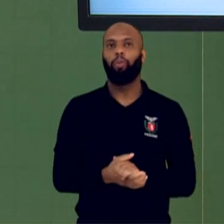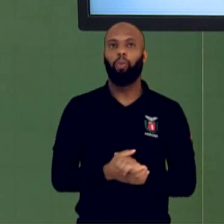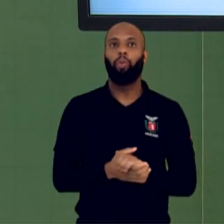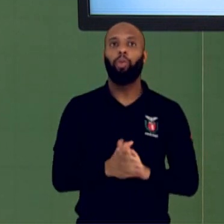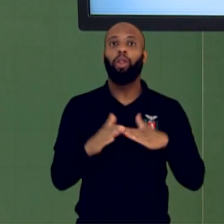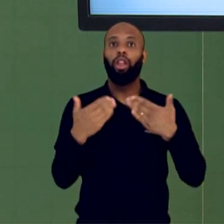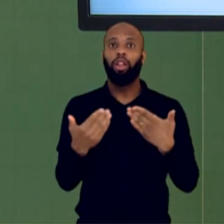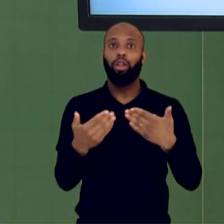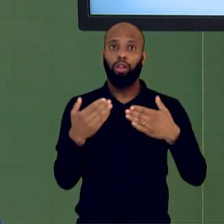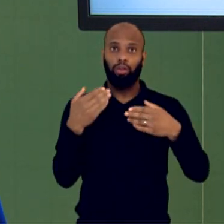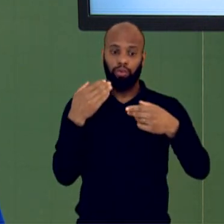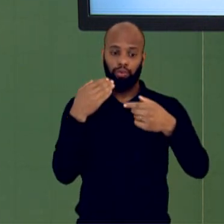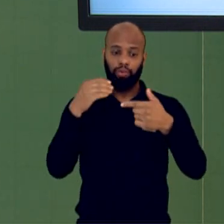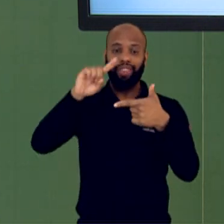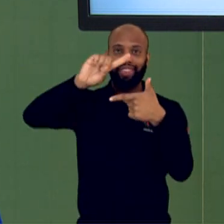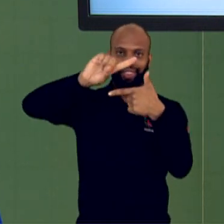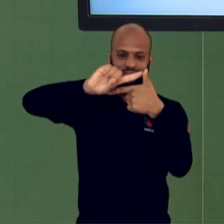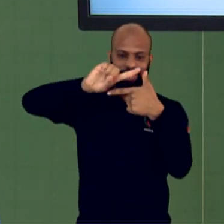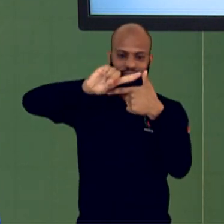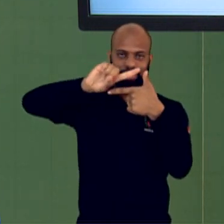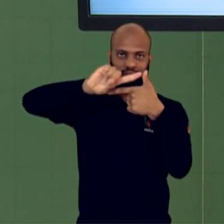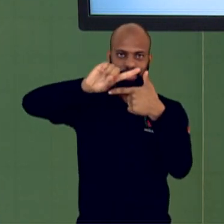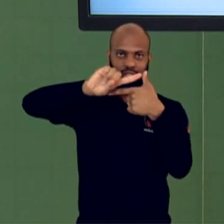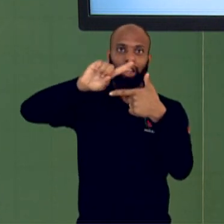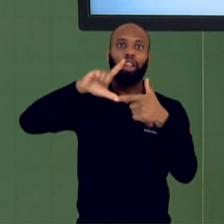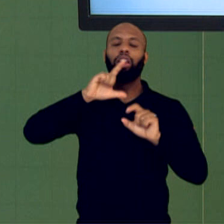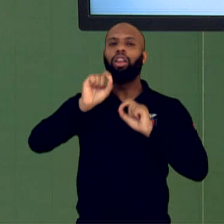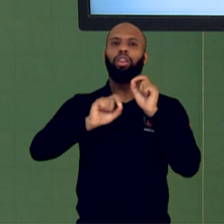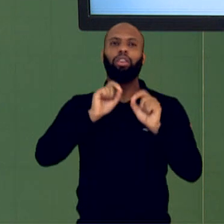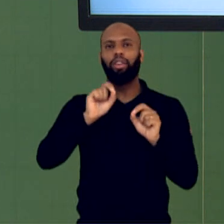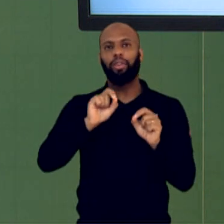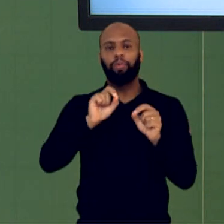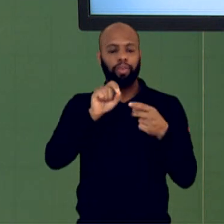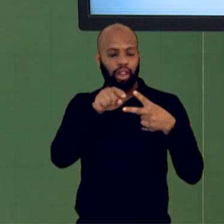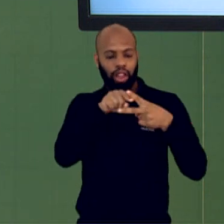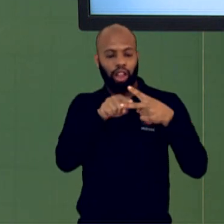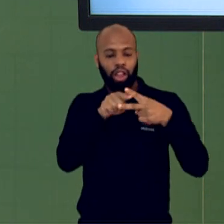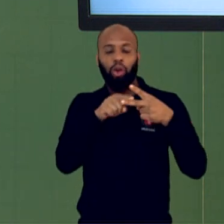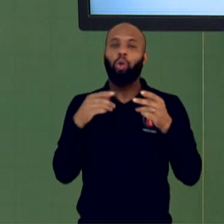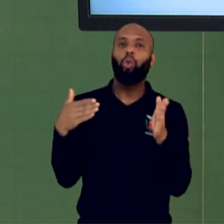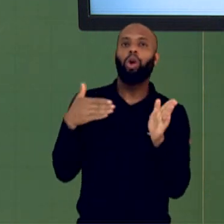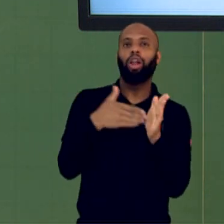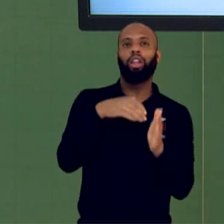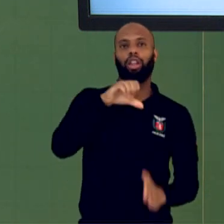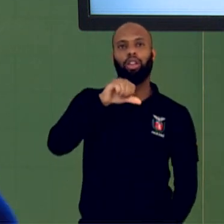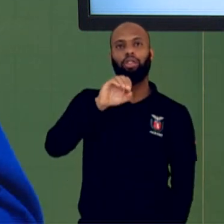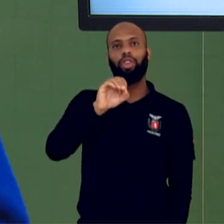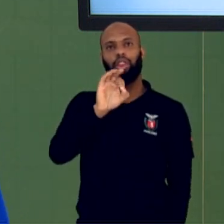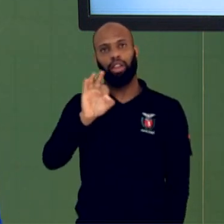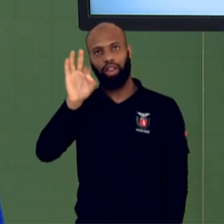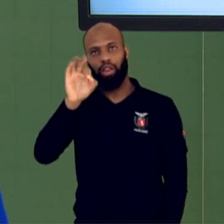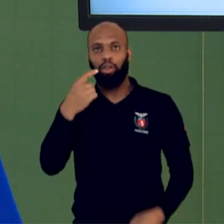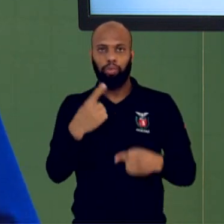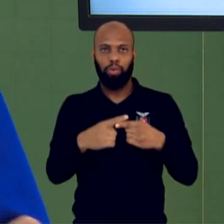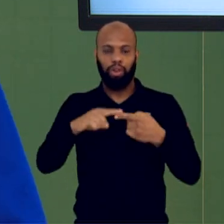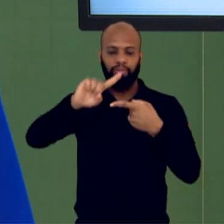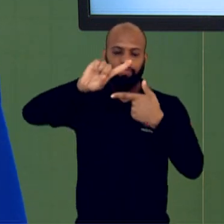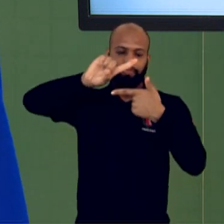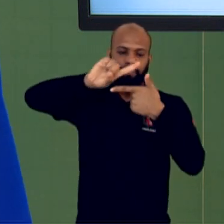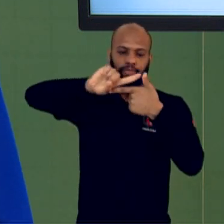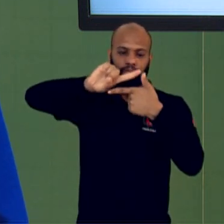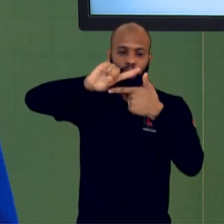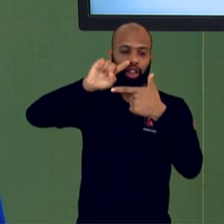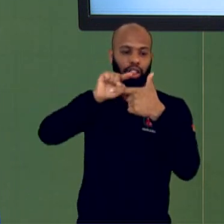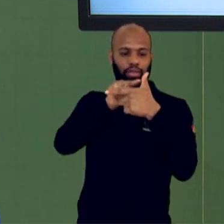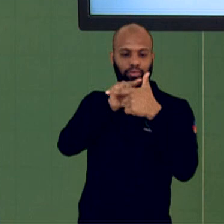O triângulo retângulo ele nos limita a trabalhar com ângulos no máximo até 90 graus, porque o triângulo retângulo tem um ângulo